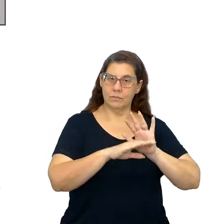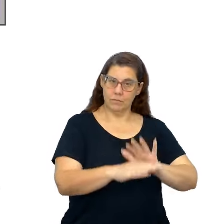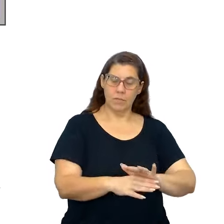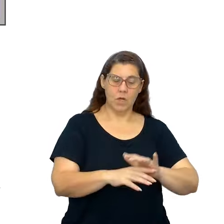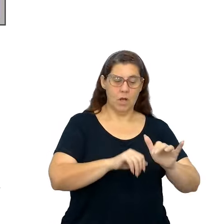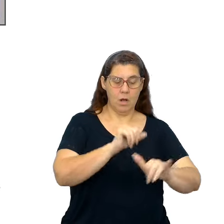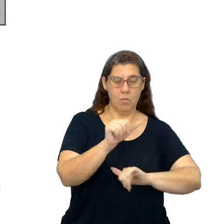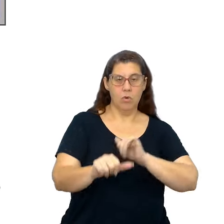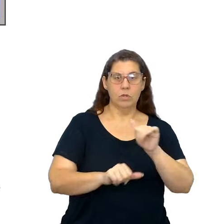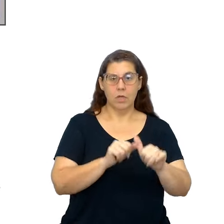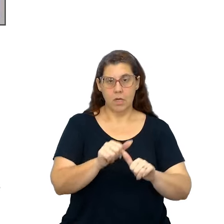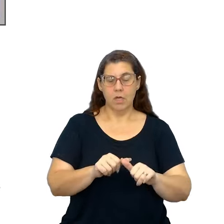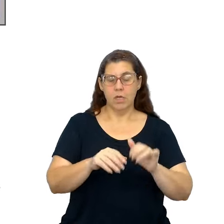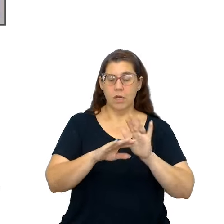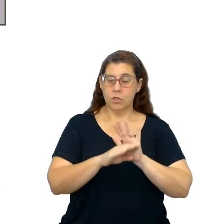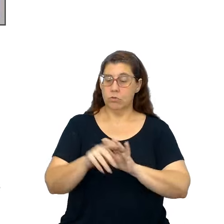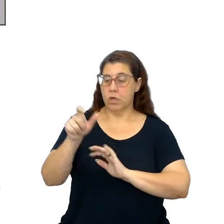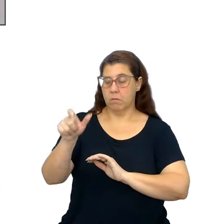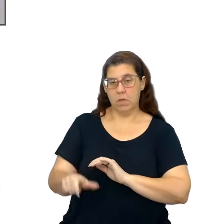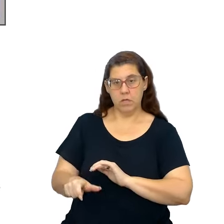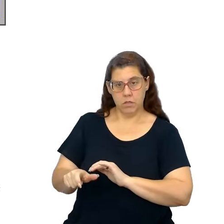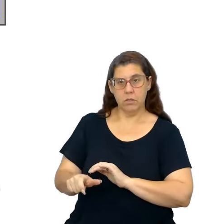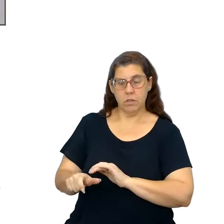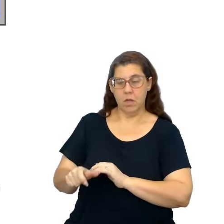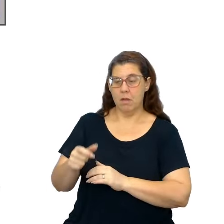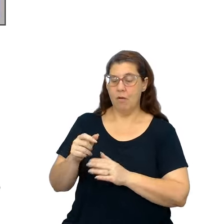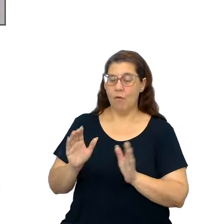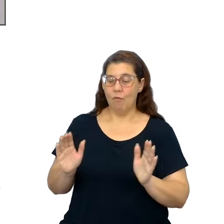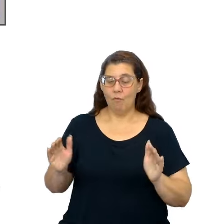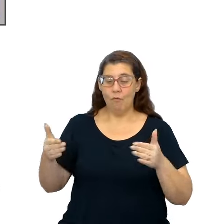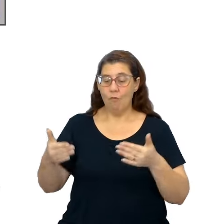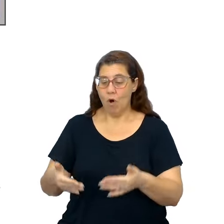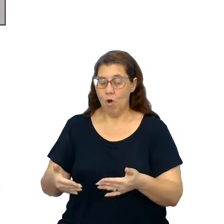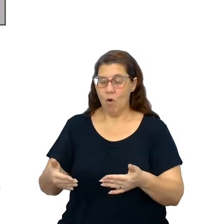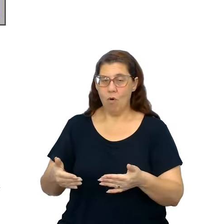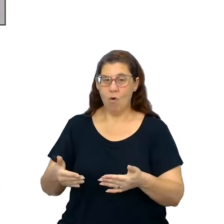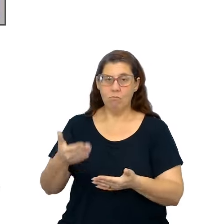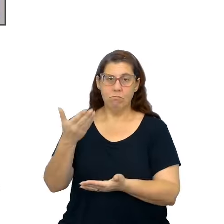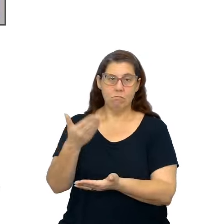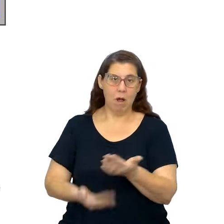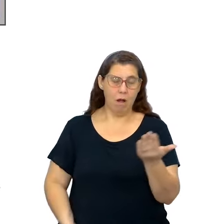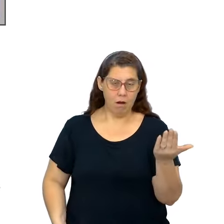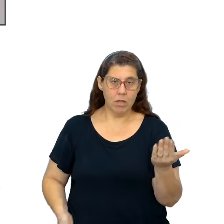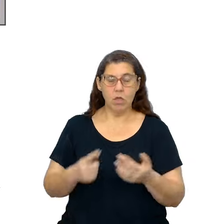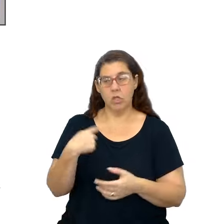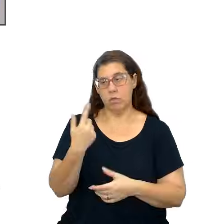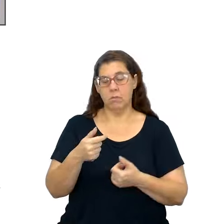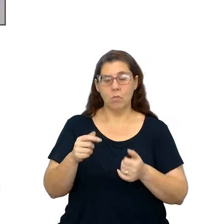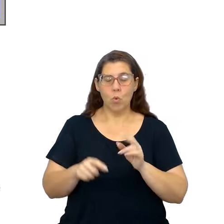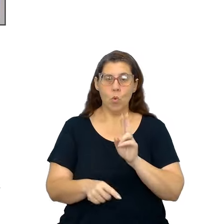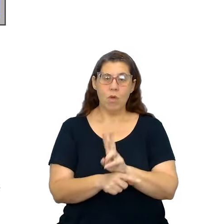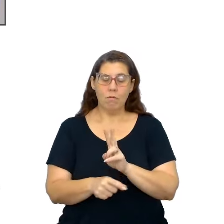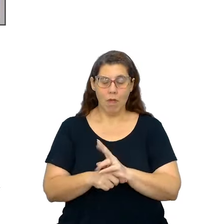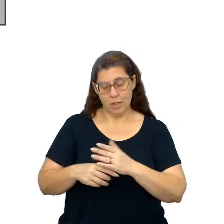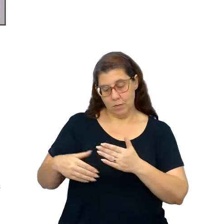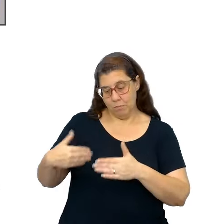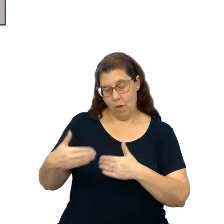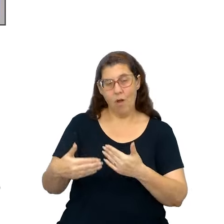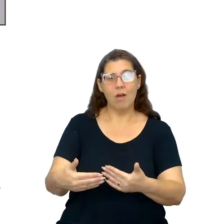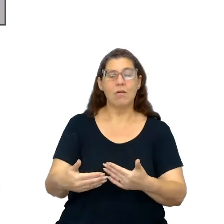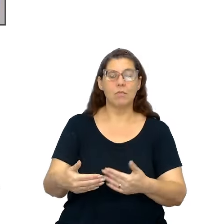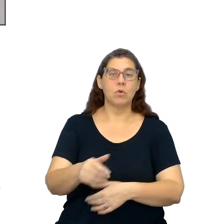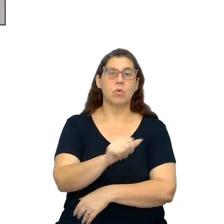esse sujeito a perder aí o foco atencional. Então, nós precisamos cuidar desse processo para que o